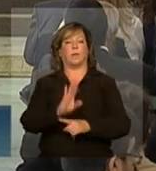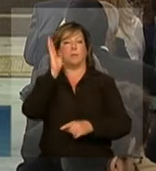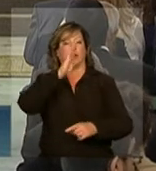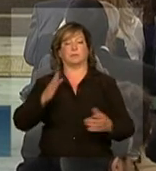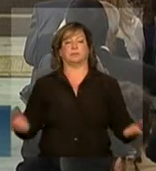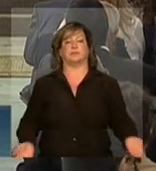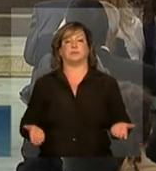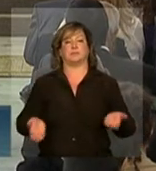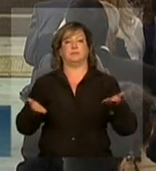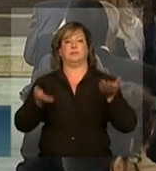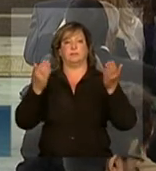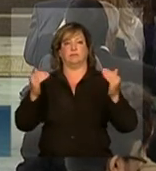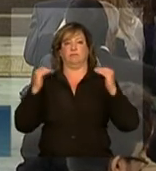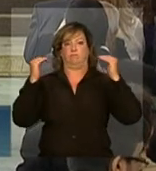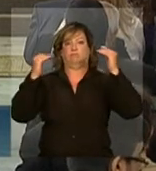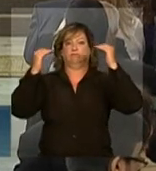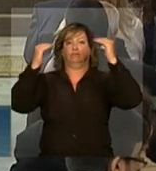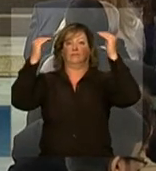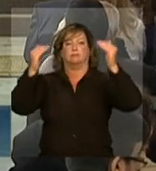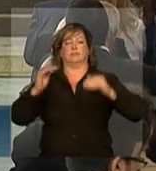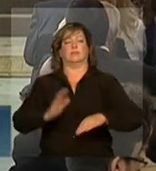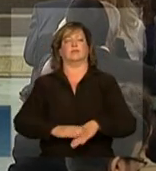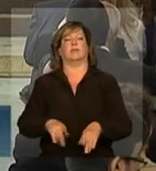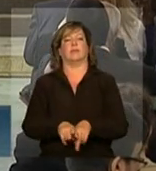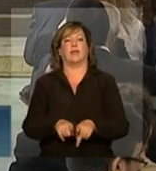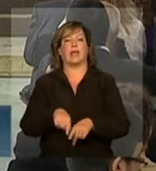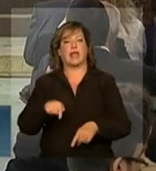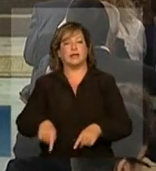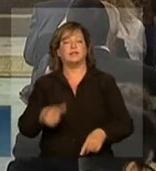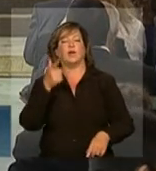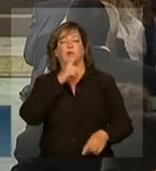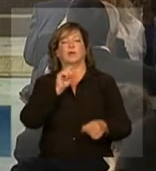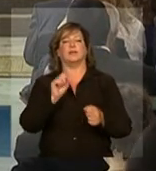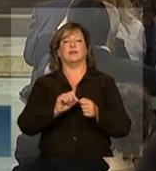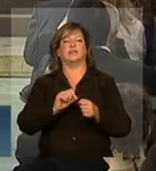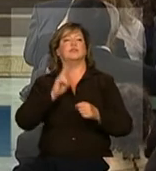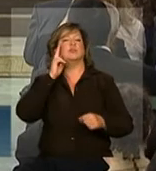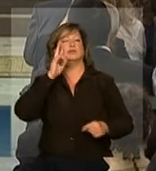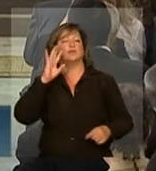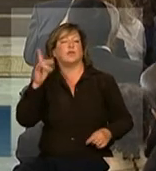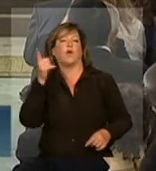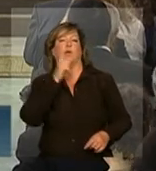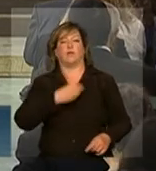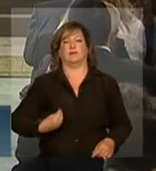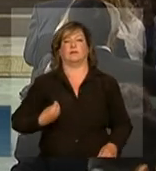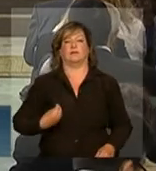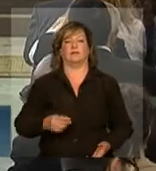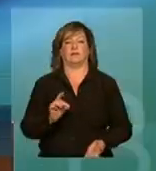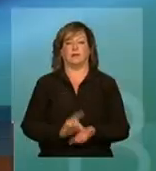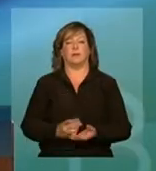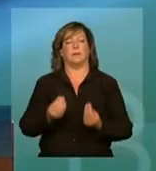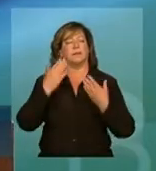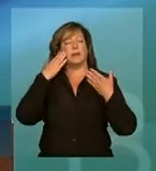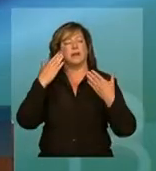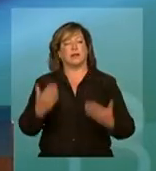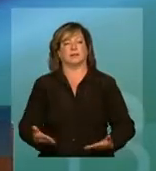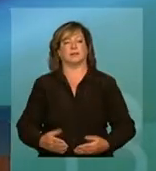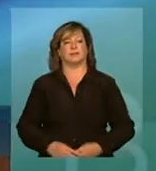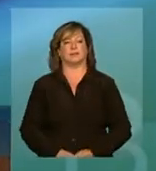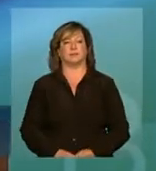aos patamares mais elevados. Ela realizará os nossos sonhos de uma grande e generosa nação com seu povo. Muito obrigado.